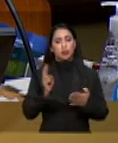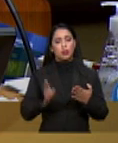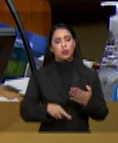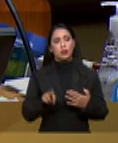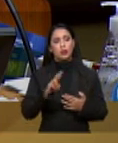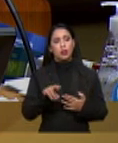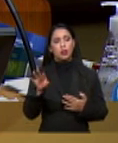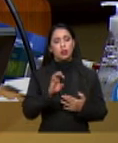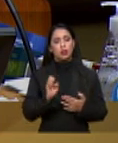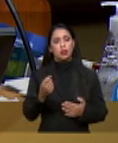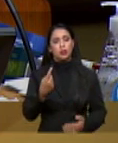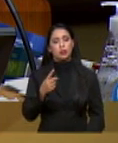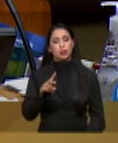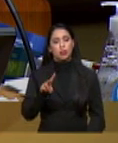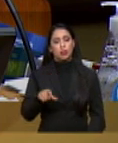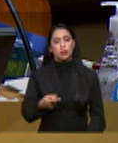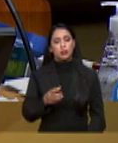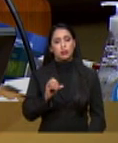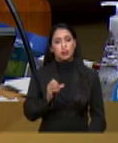extraordinário